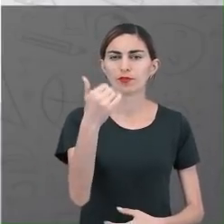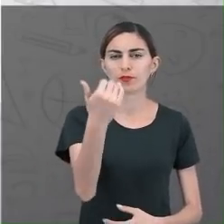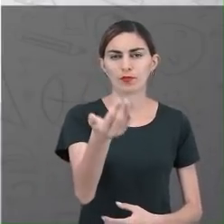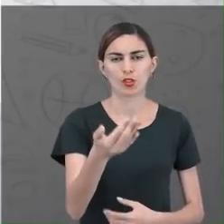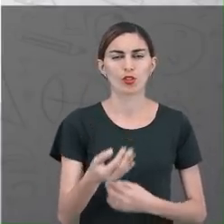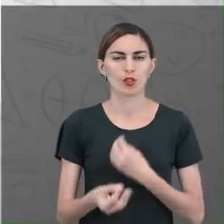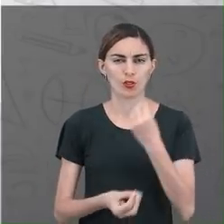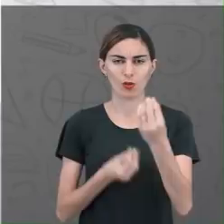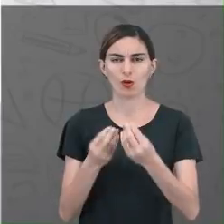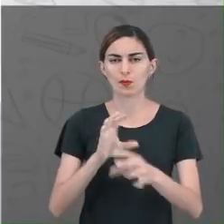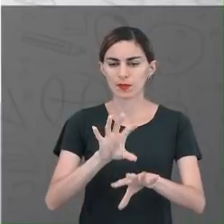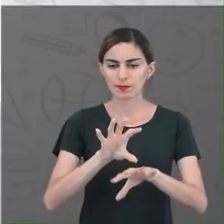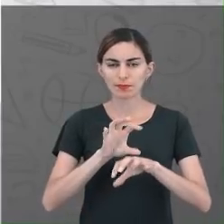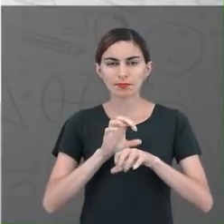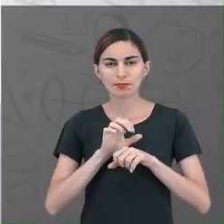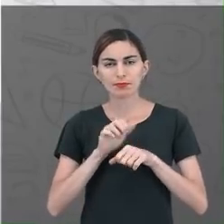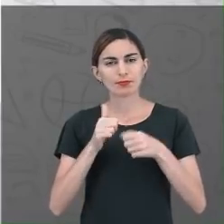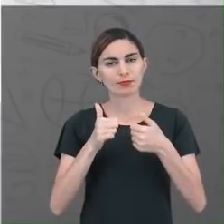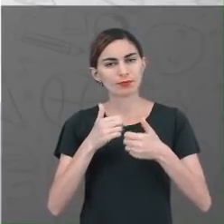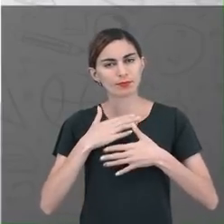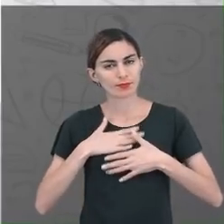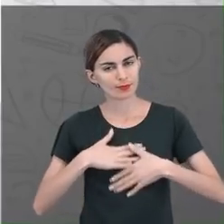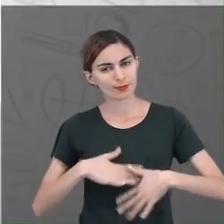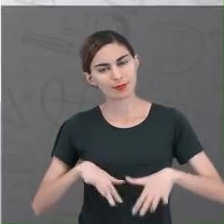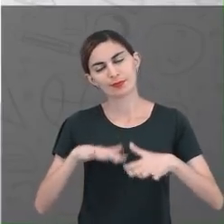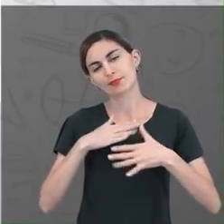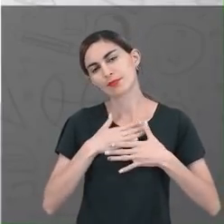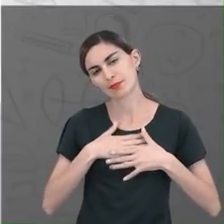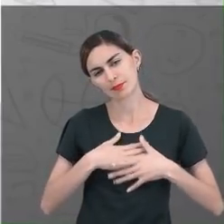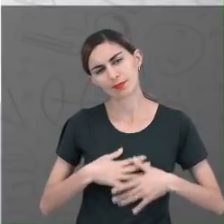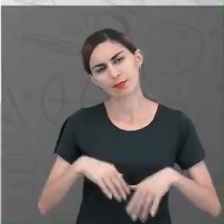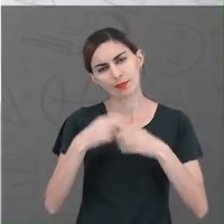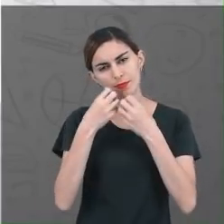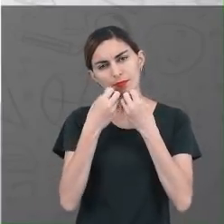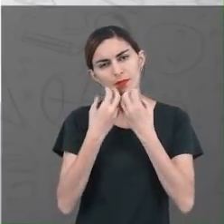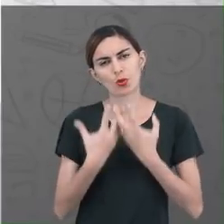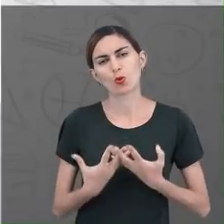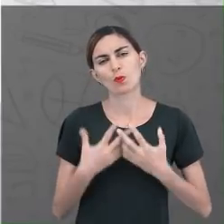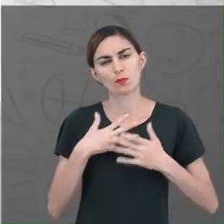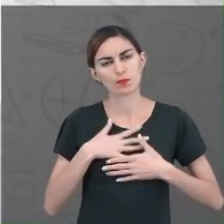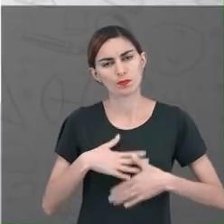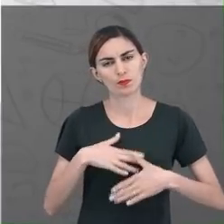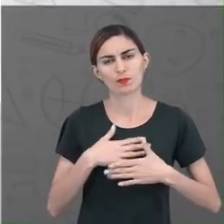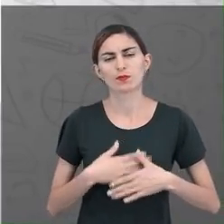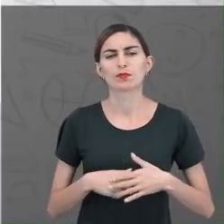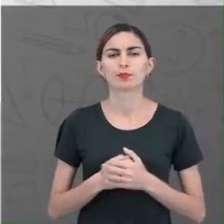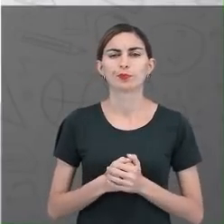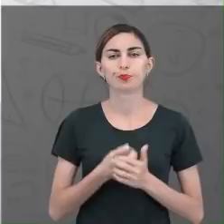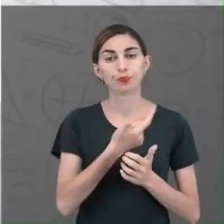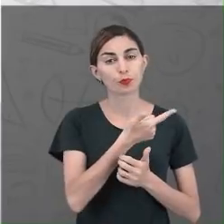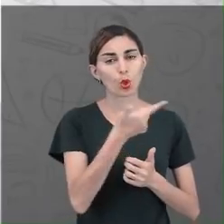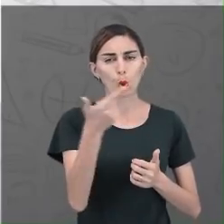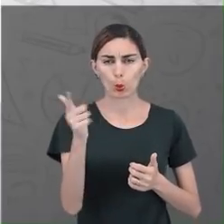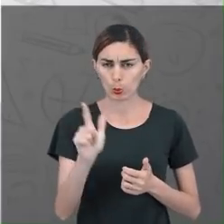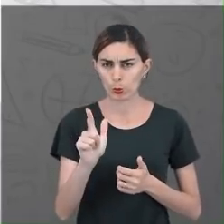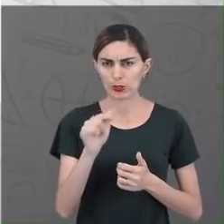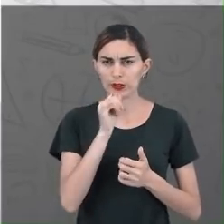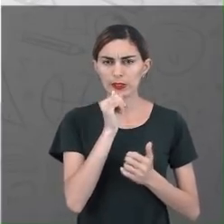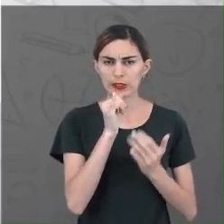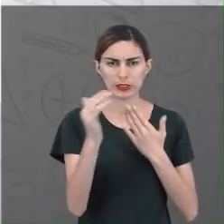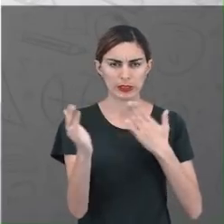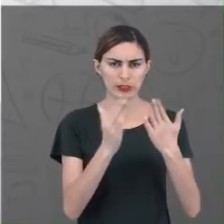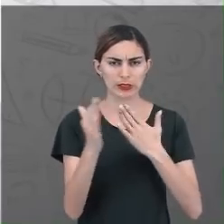ser absorvida de forma a tranquilizar, até com um fim contemplativo mesmo. Aqui é um exemplo